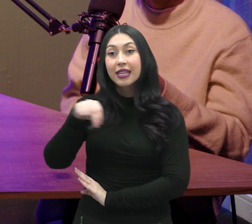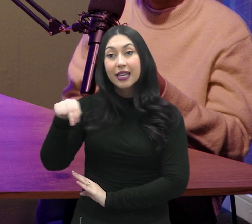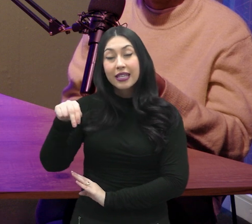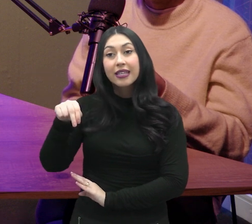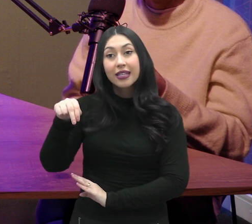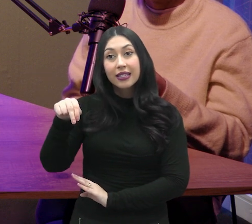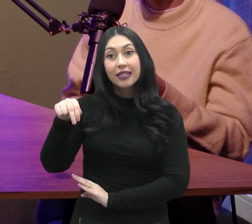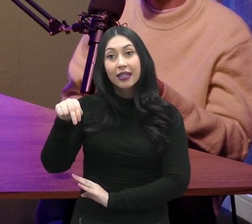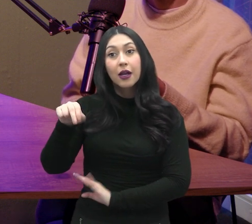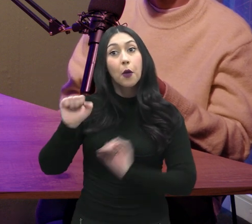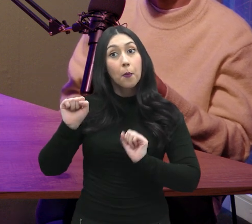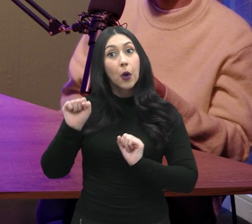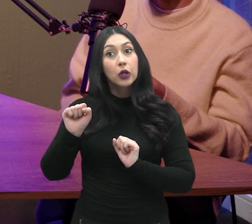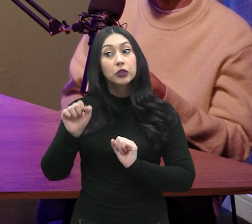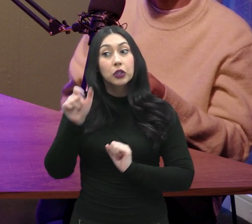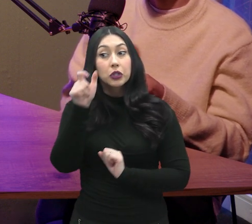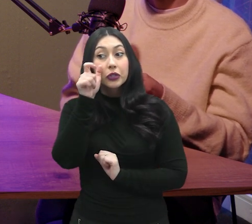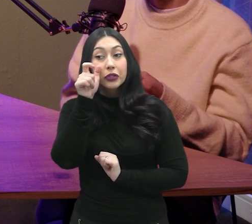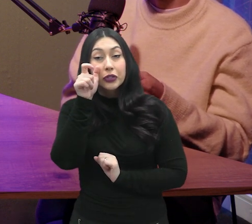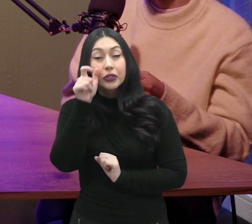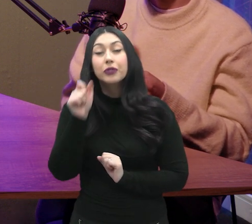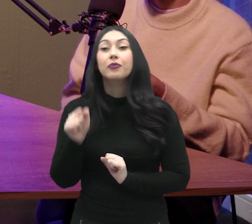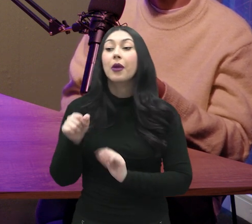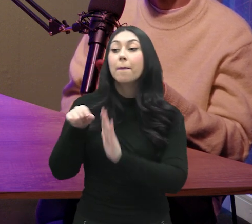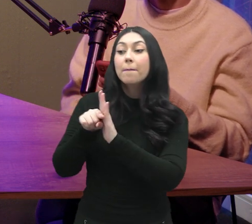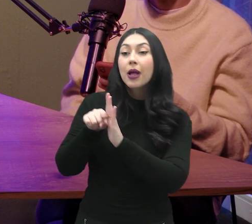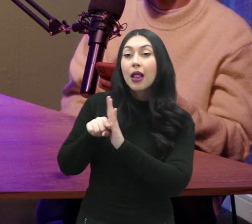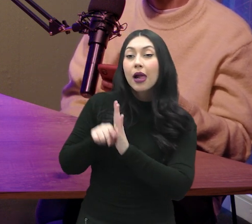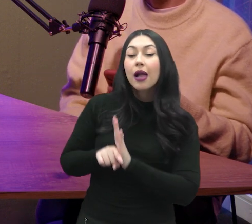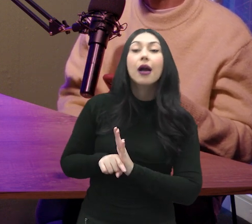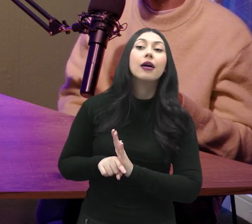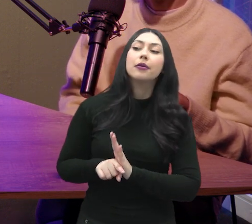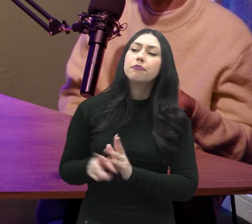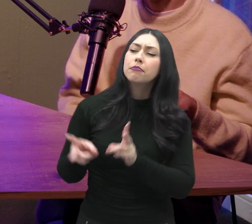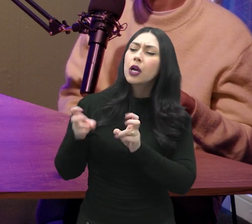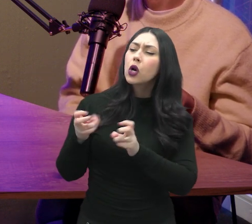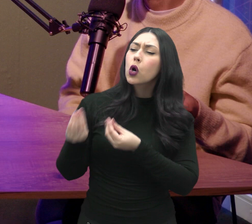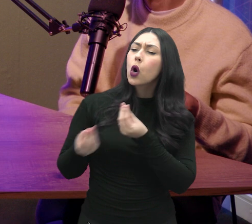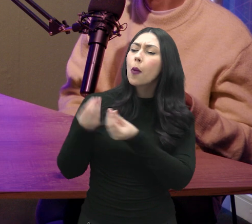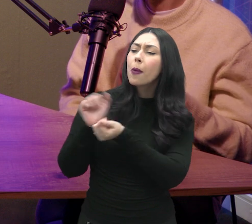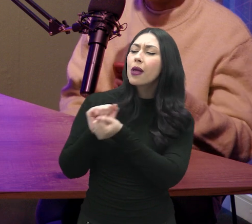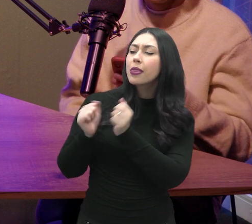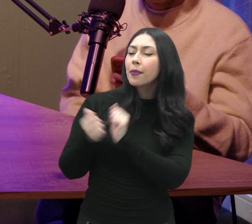Brasil, para quem quiser depois dar uma conferidinha e ver se